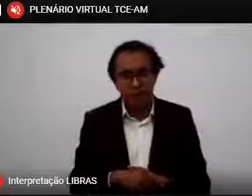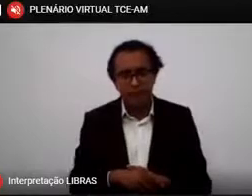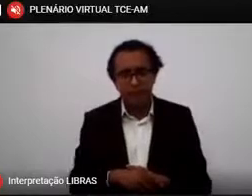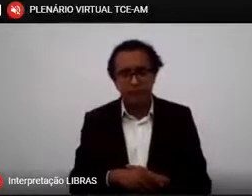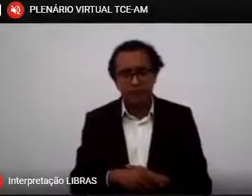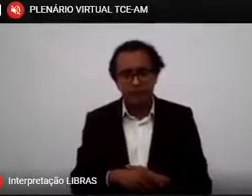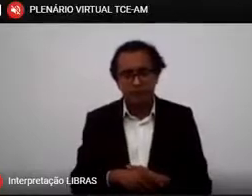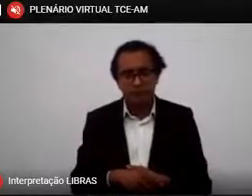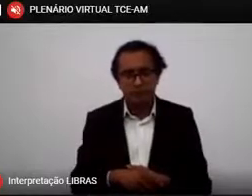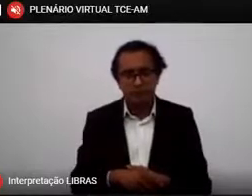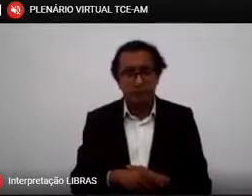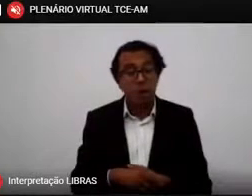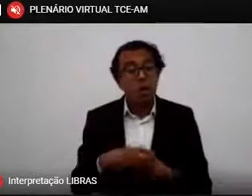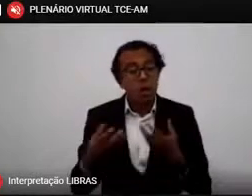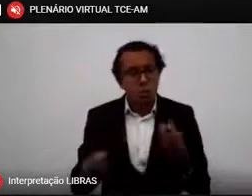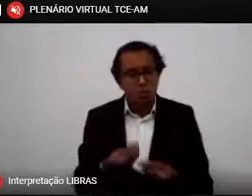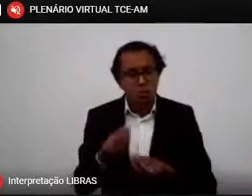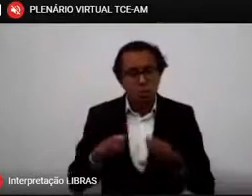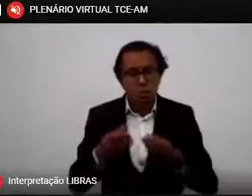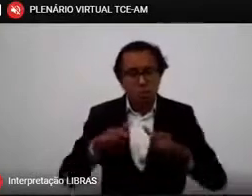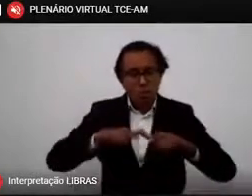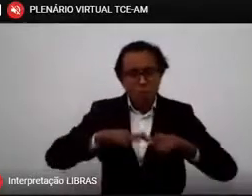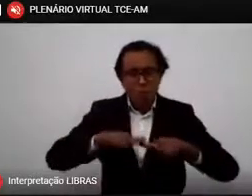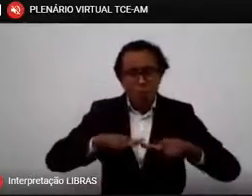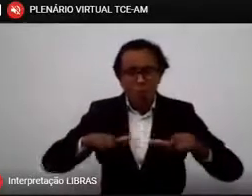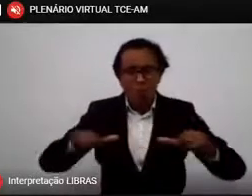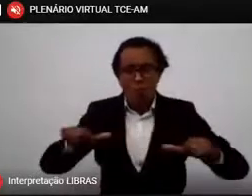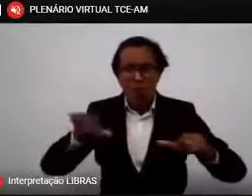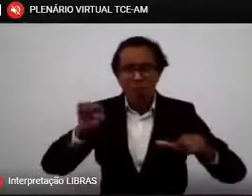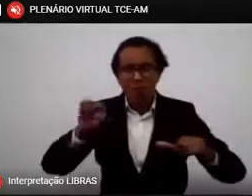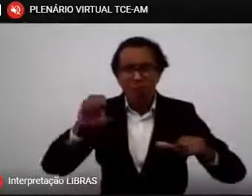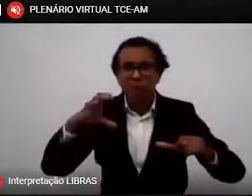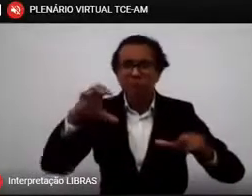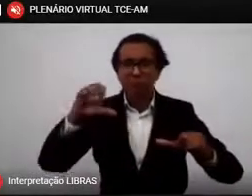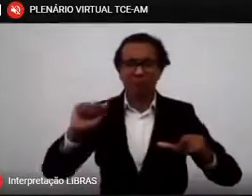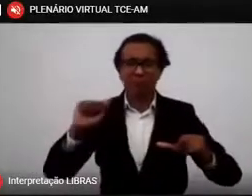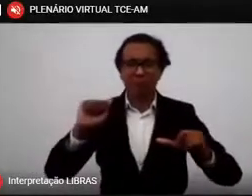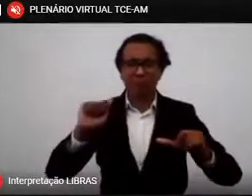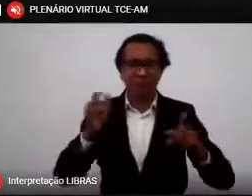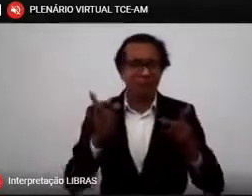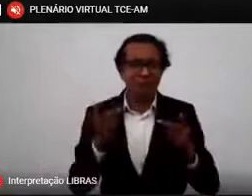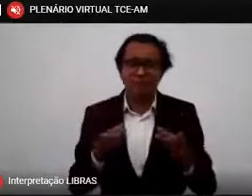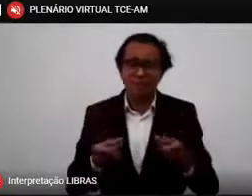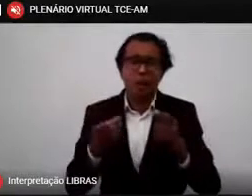E com as secas frequentes, tornaria uma savana mais degradada ainda. O próximo.